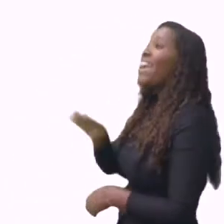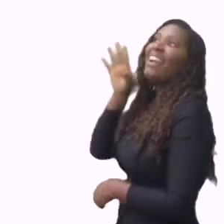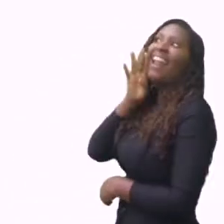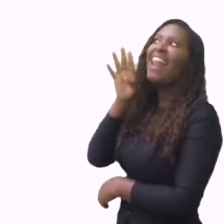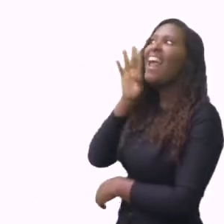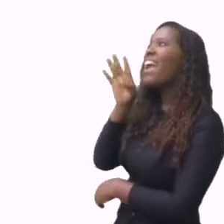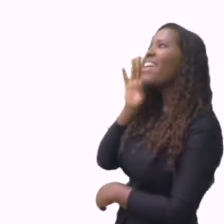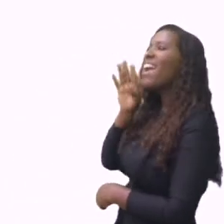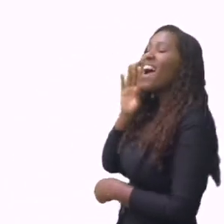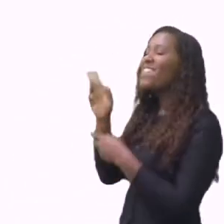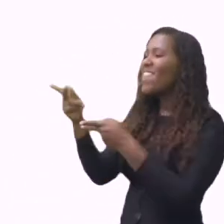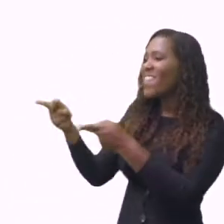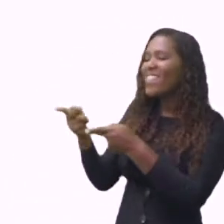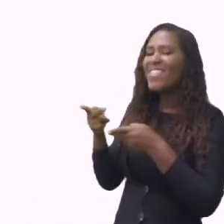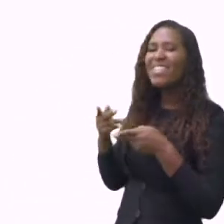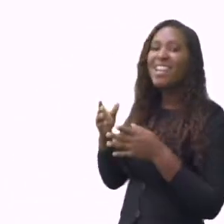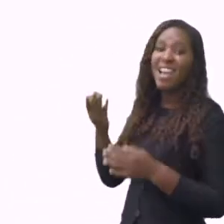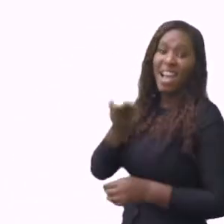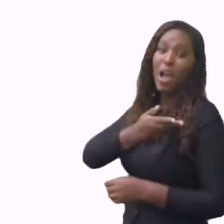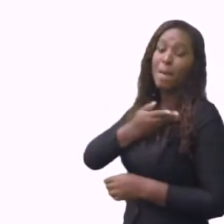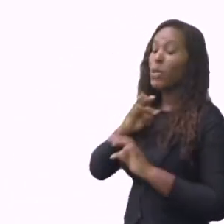para participarem.